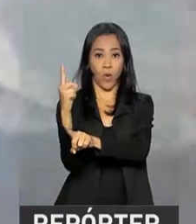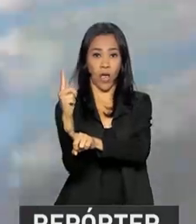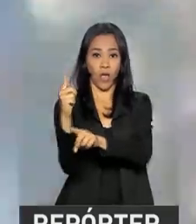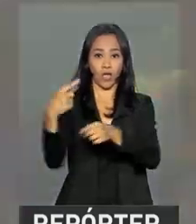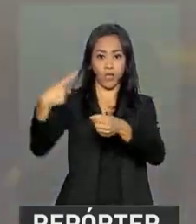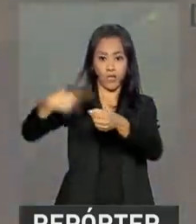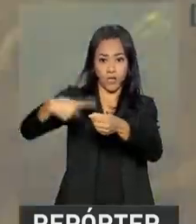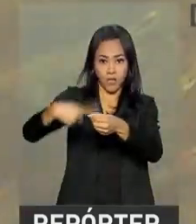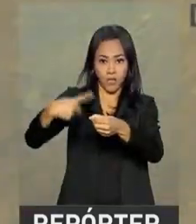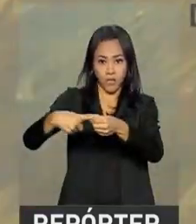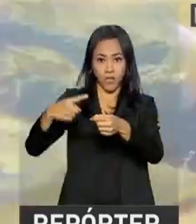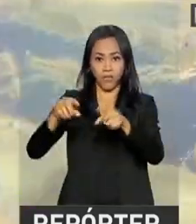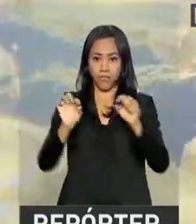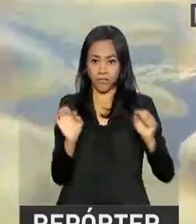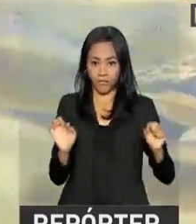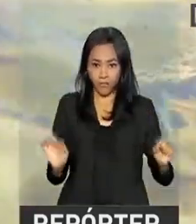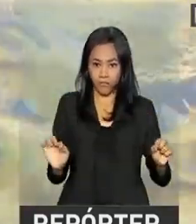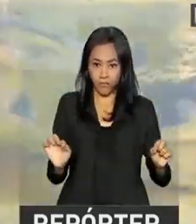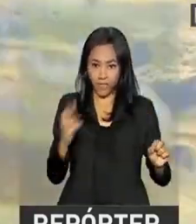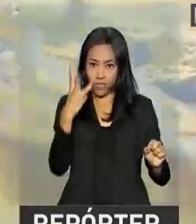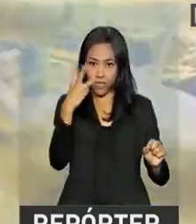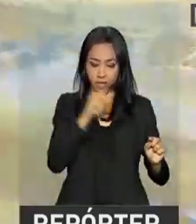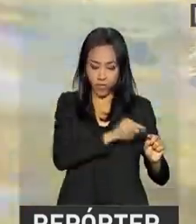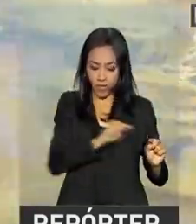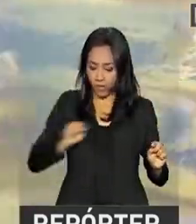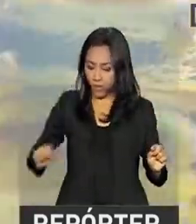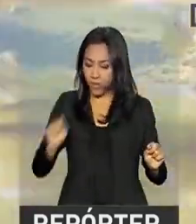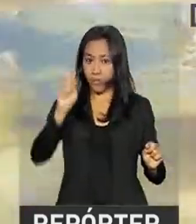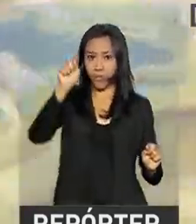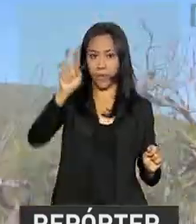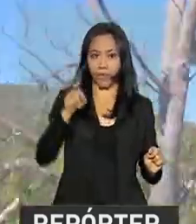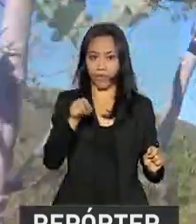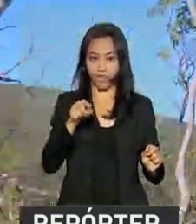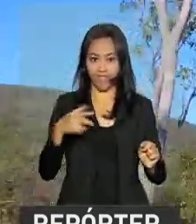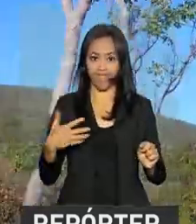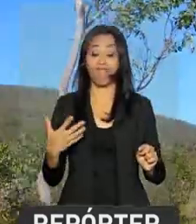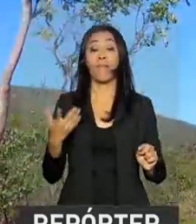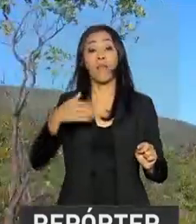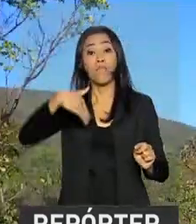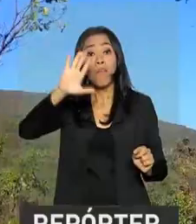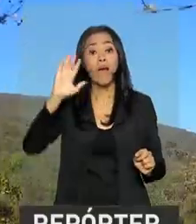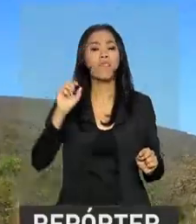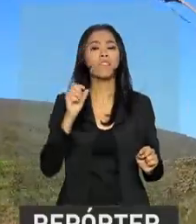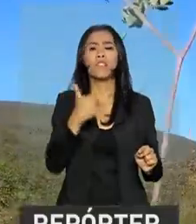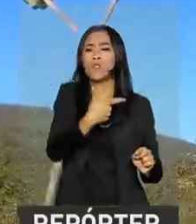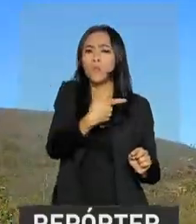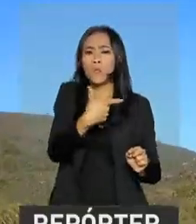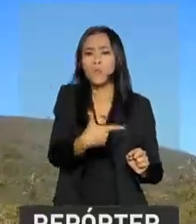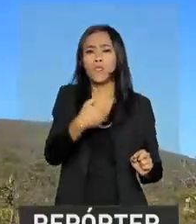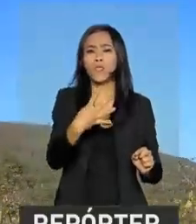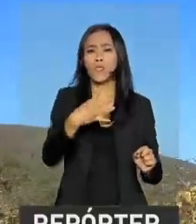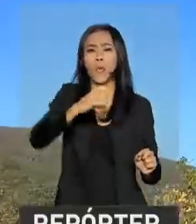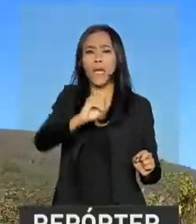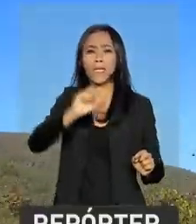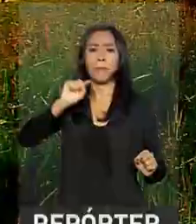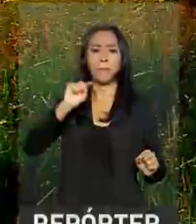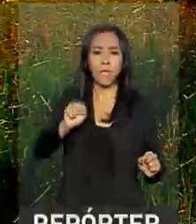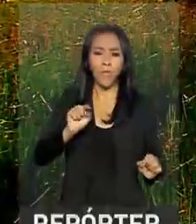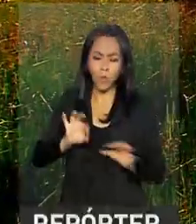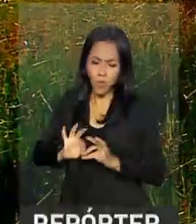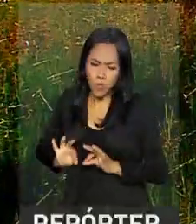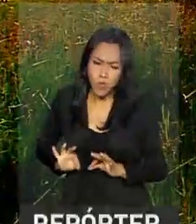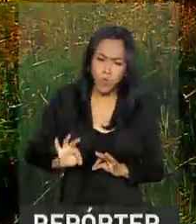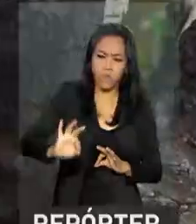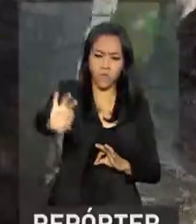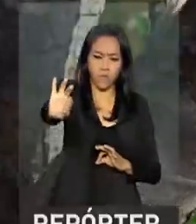municípios de alto paraíso cavalcante e colinas do sul são mais de 240 mil hectares de